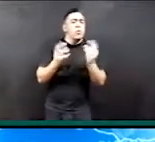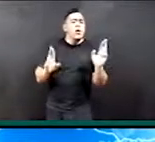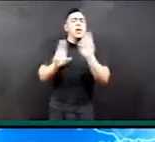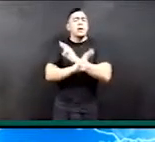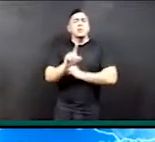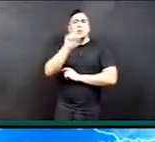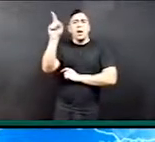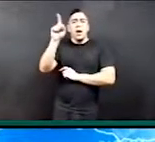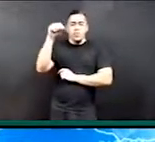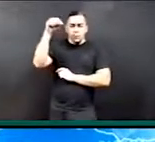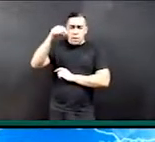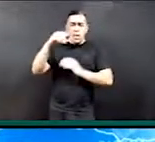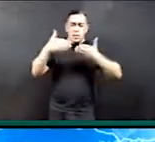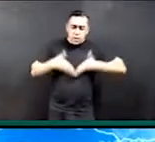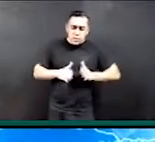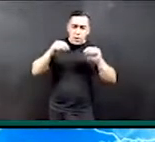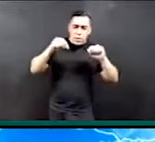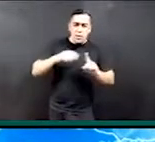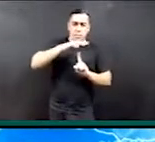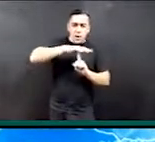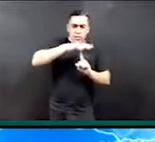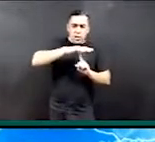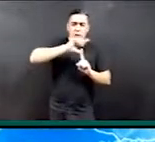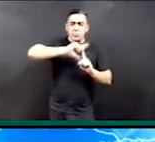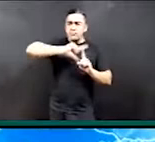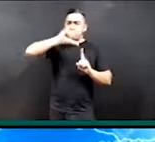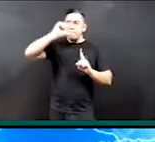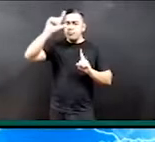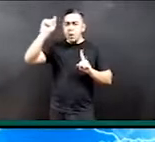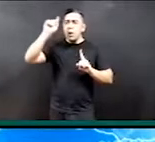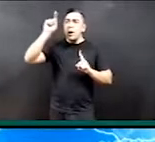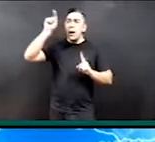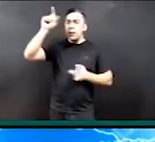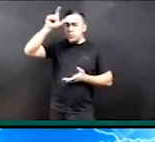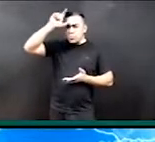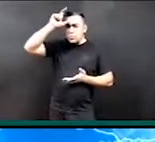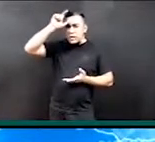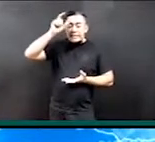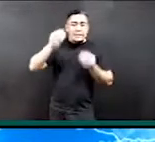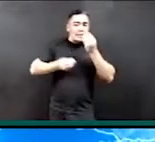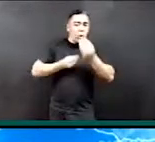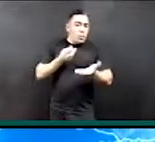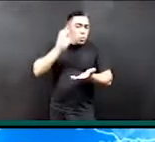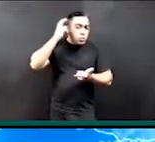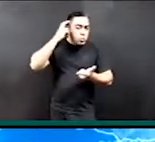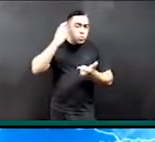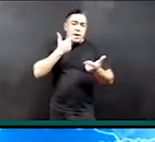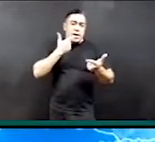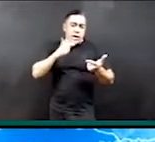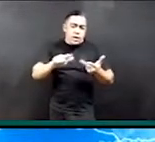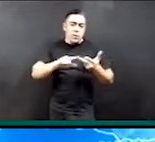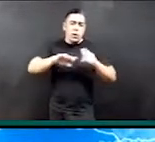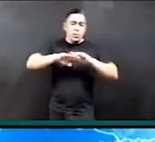um paranaense, saiu do Brasil. Qual a relação com a cultura local, a língua, os